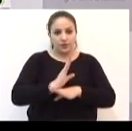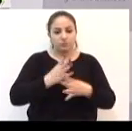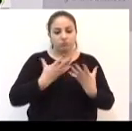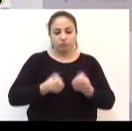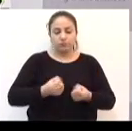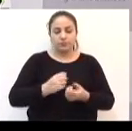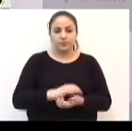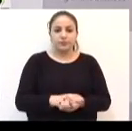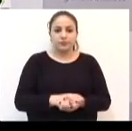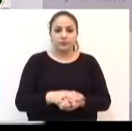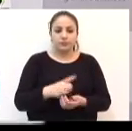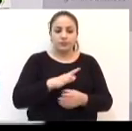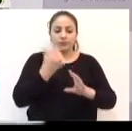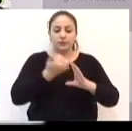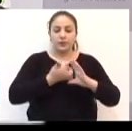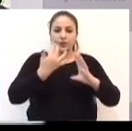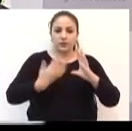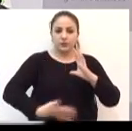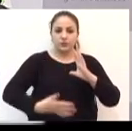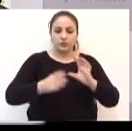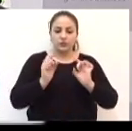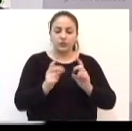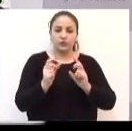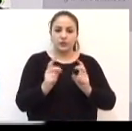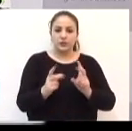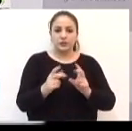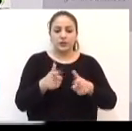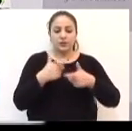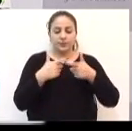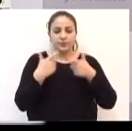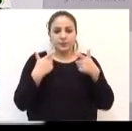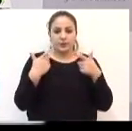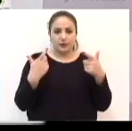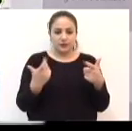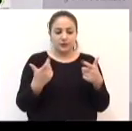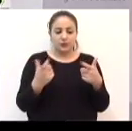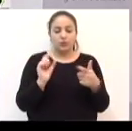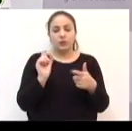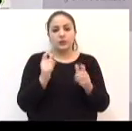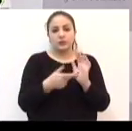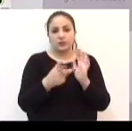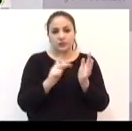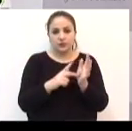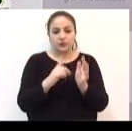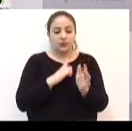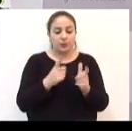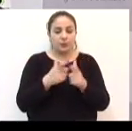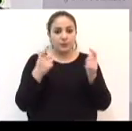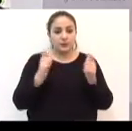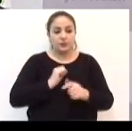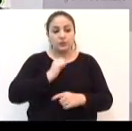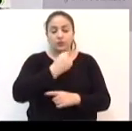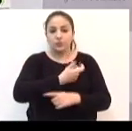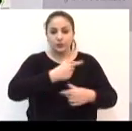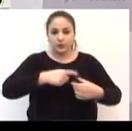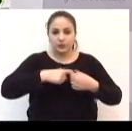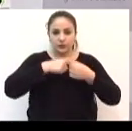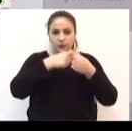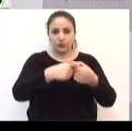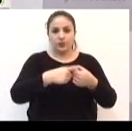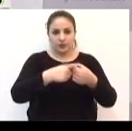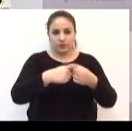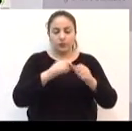unanimidade. Tem uma característica de emendas ampliativas, ou seja, bastante ampliação de número de convênios,